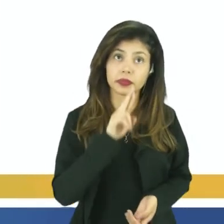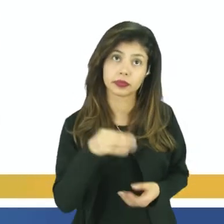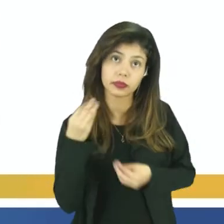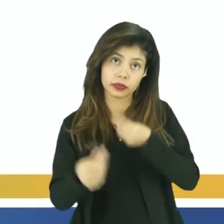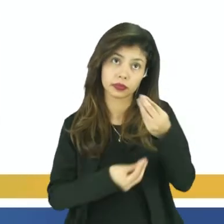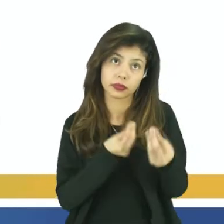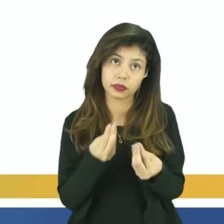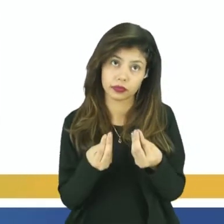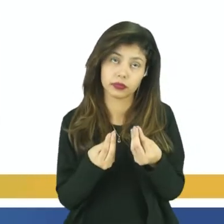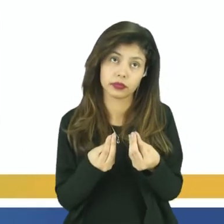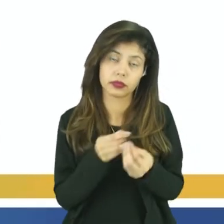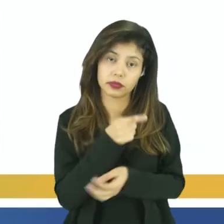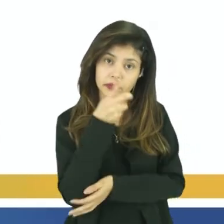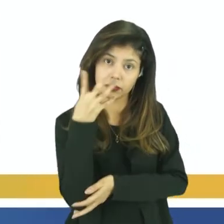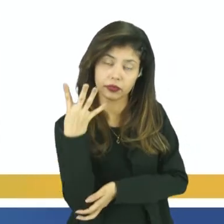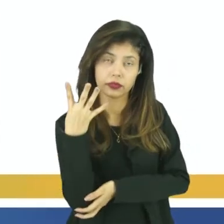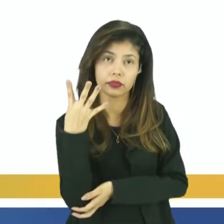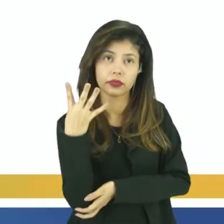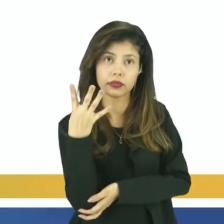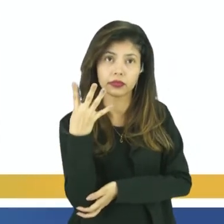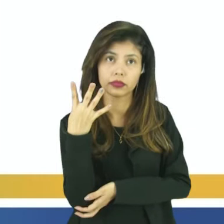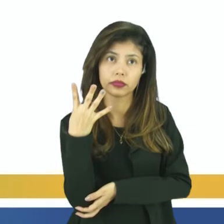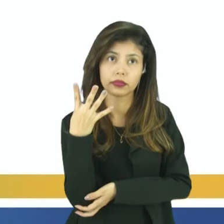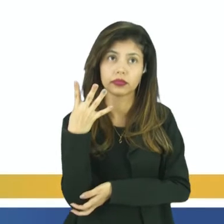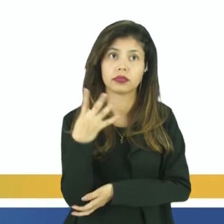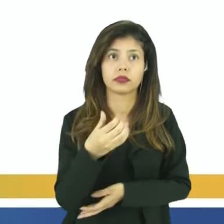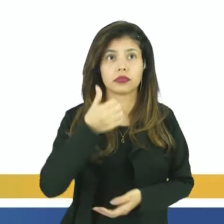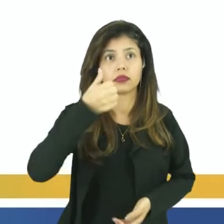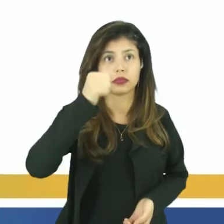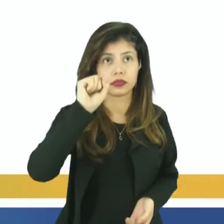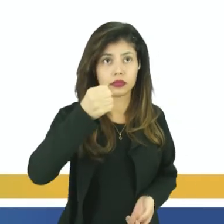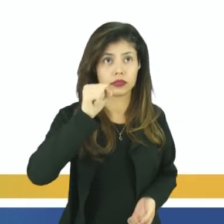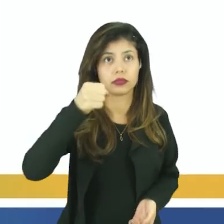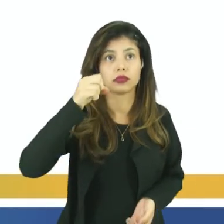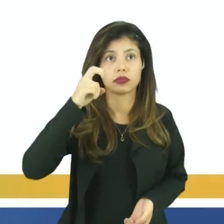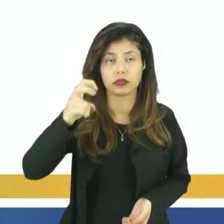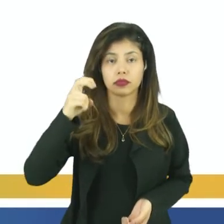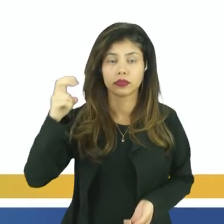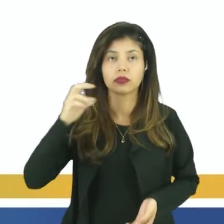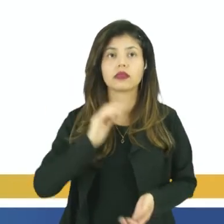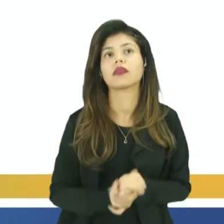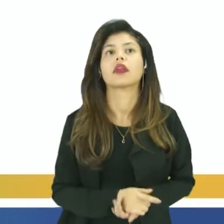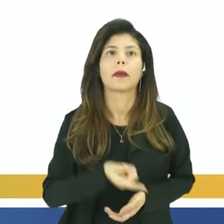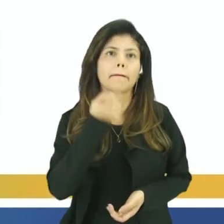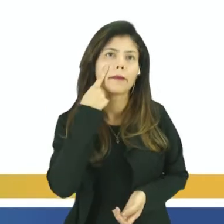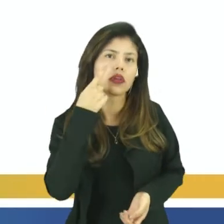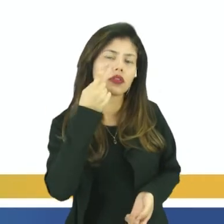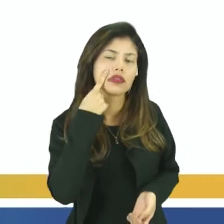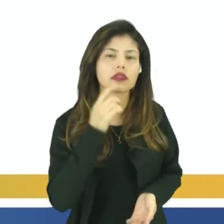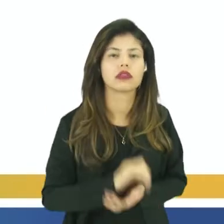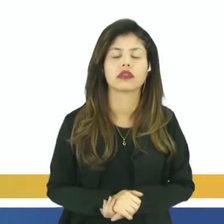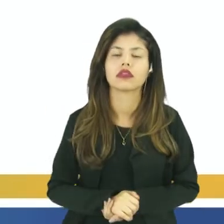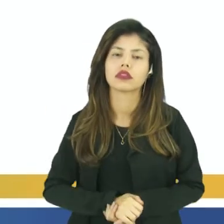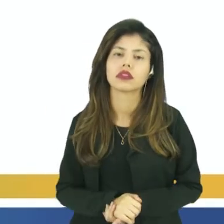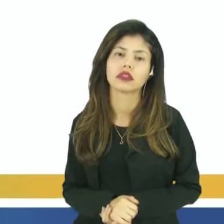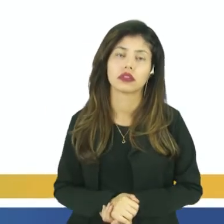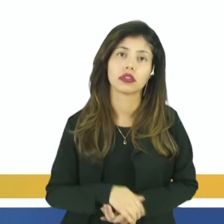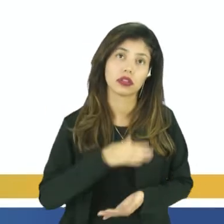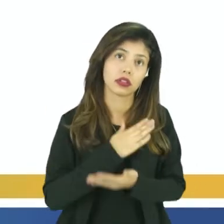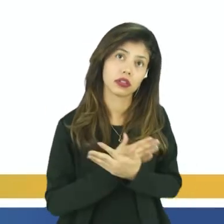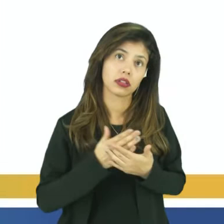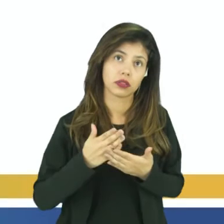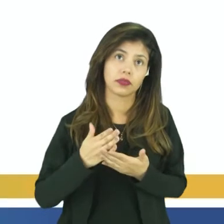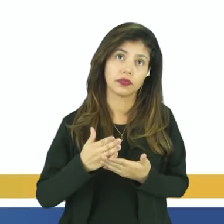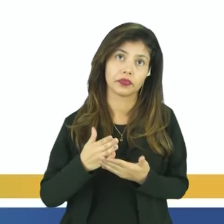correspondência com a quantidade, que é de 865. Então, verifique que o gráfico